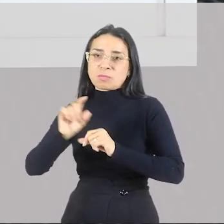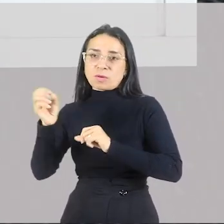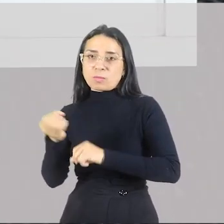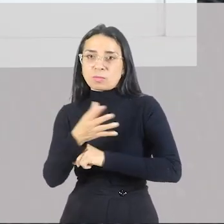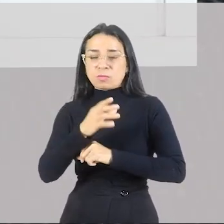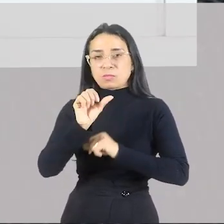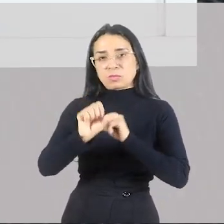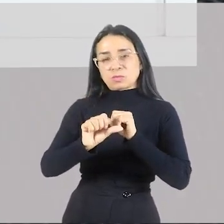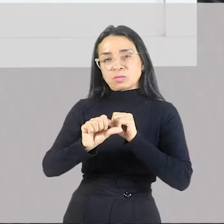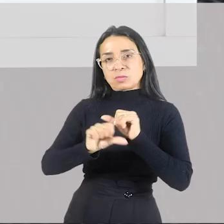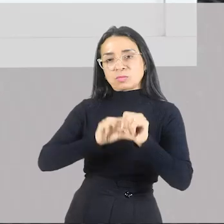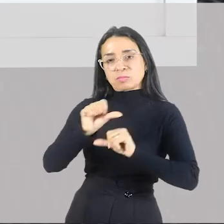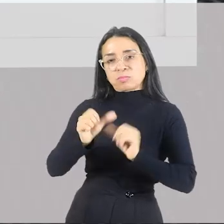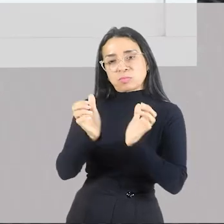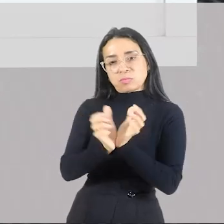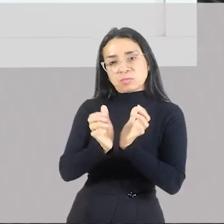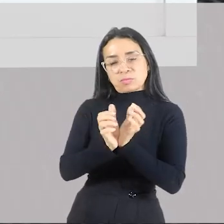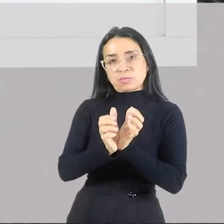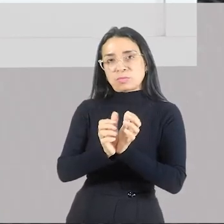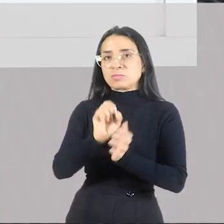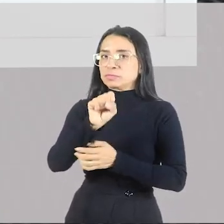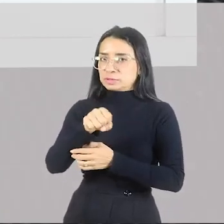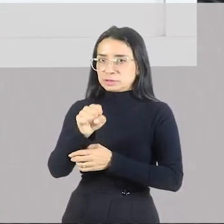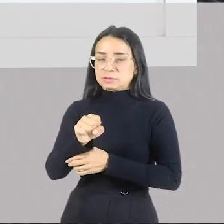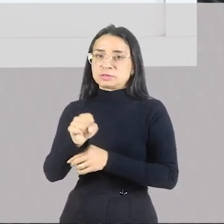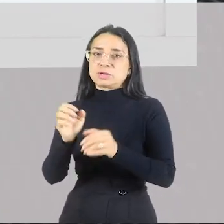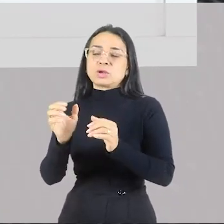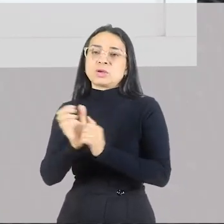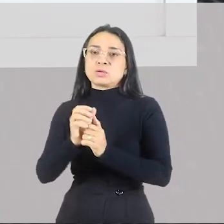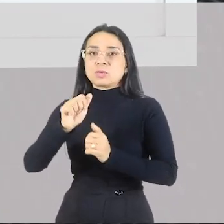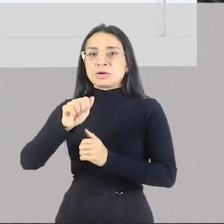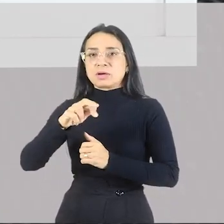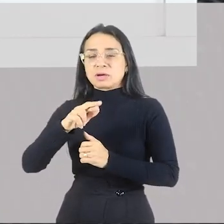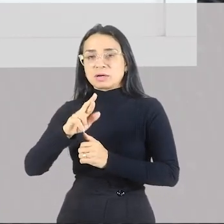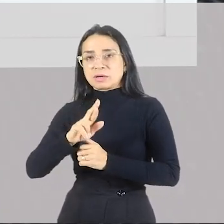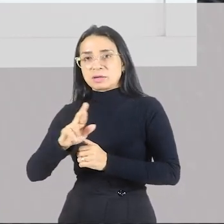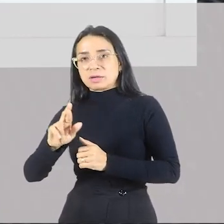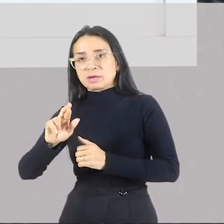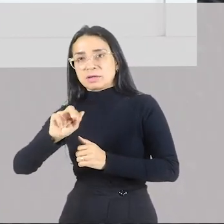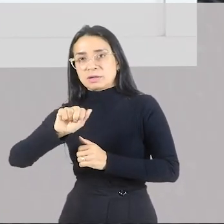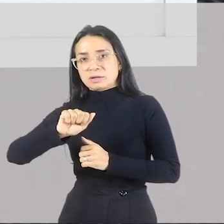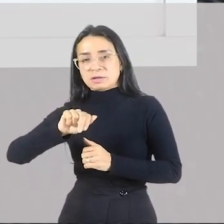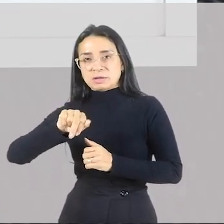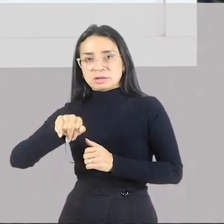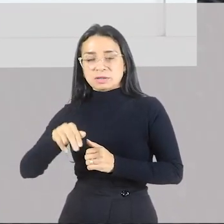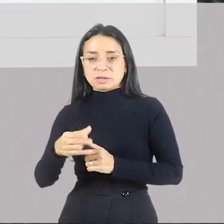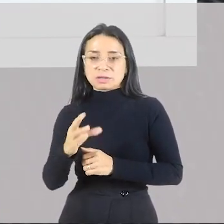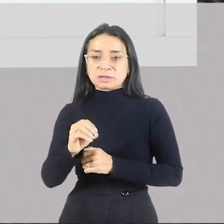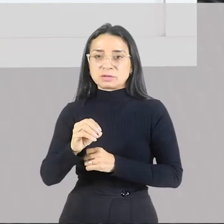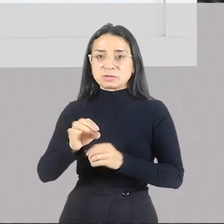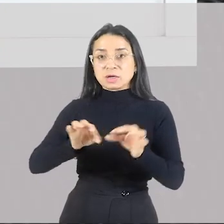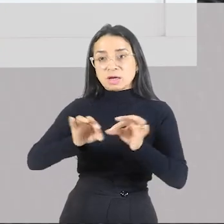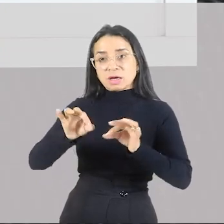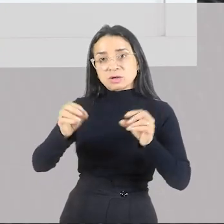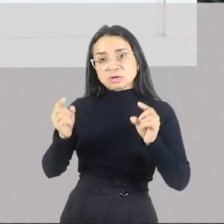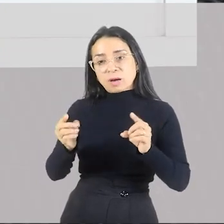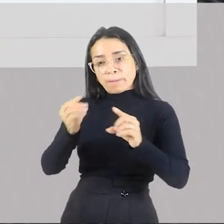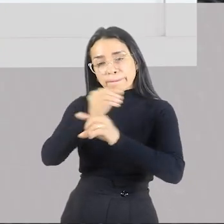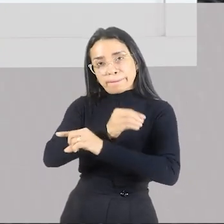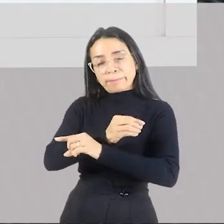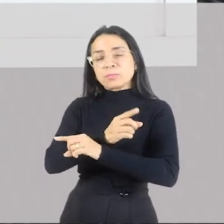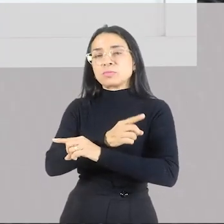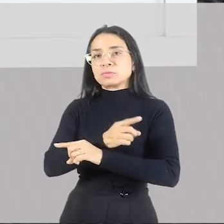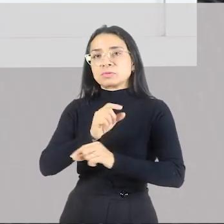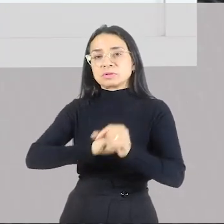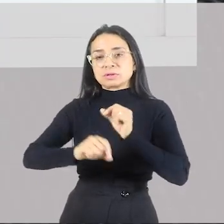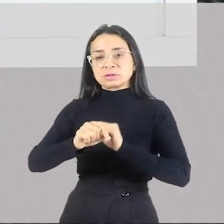permutando esses elementos. No arranjo, sim. A mudança de elemento, a ordem que você posiciona, ele deve ser